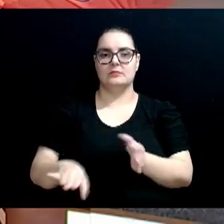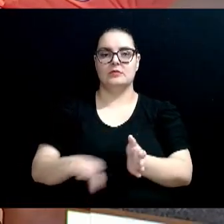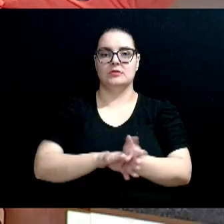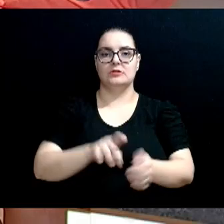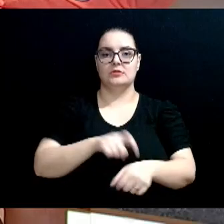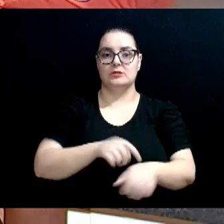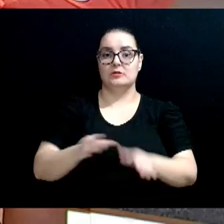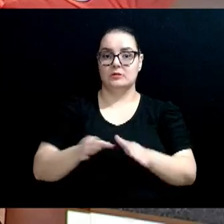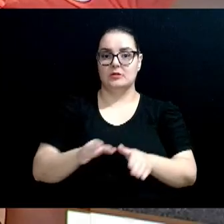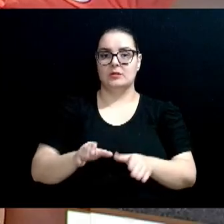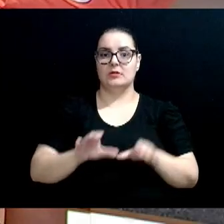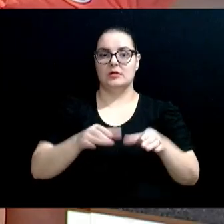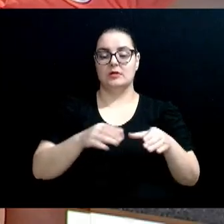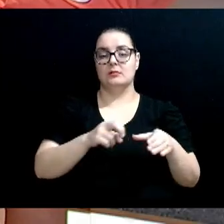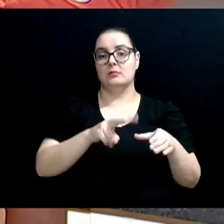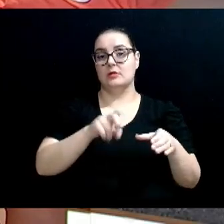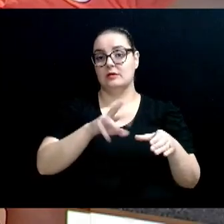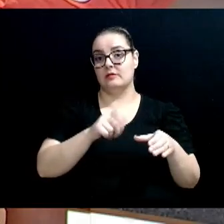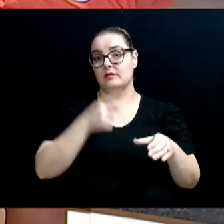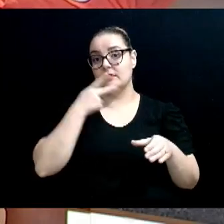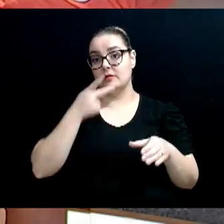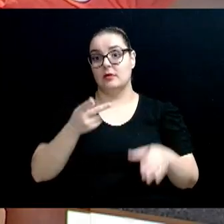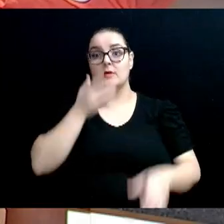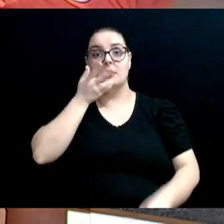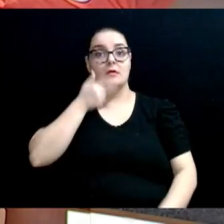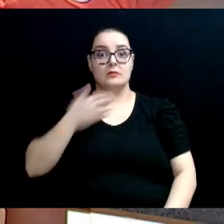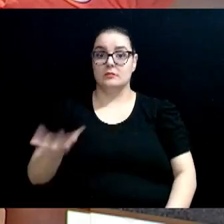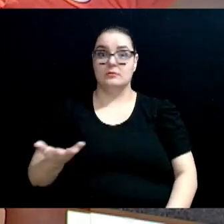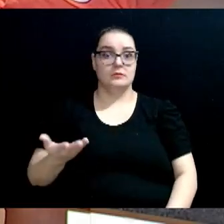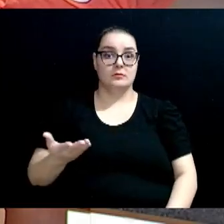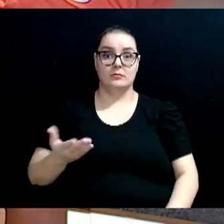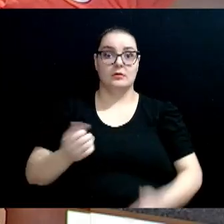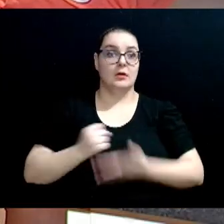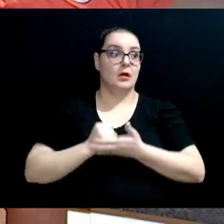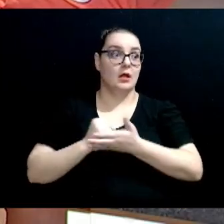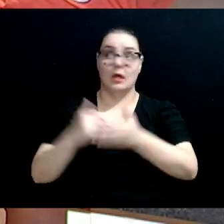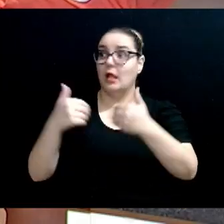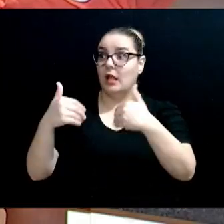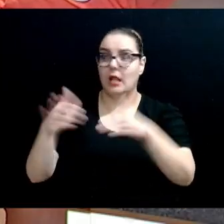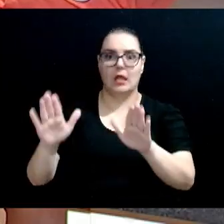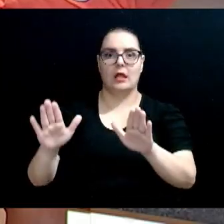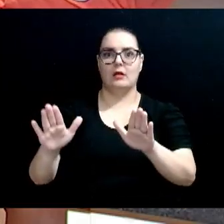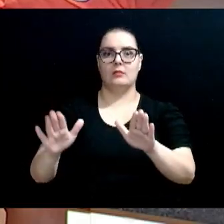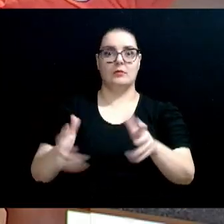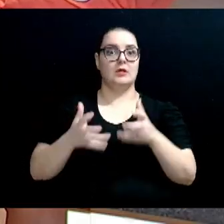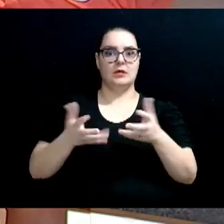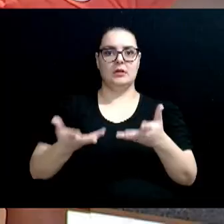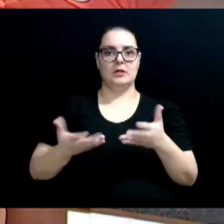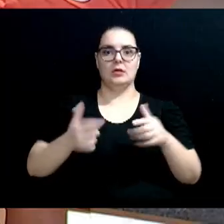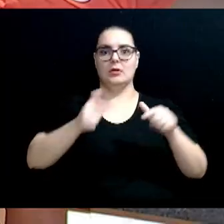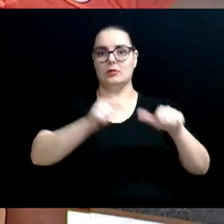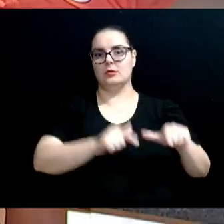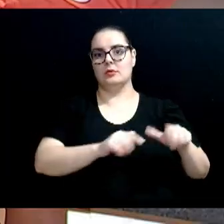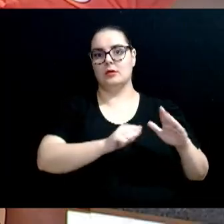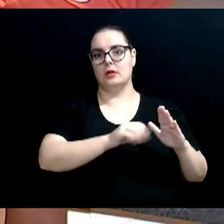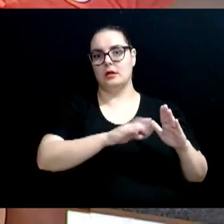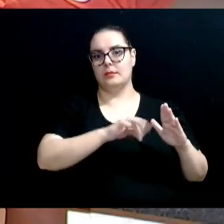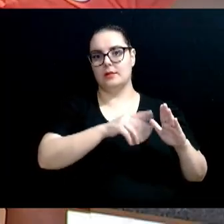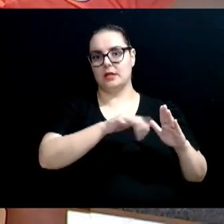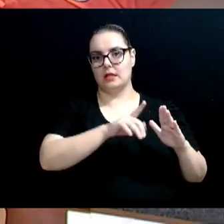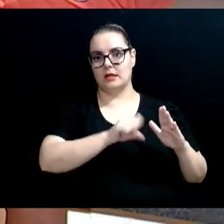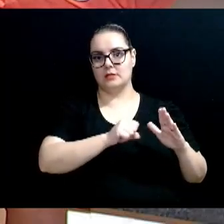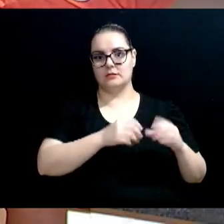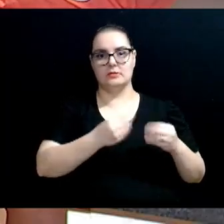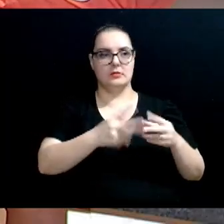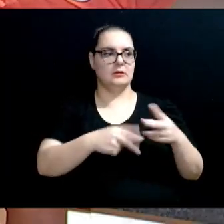a equipe da vara falou assim, olha, as crianças estão insuportáveis, leve eles embora. Porque onde eles estavam abrigados, a gente dava para eles